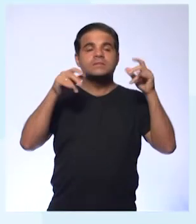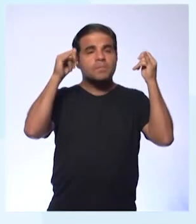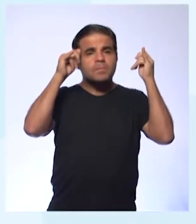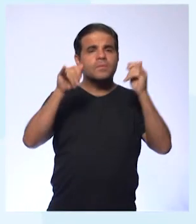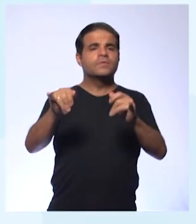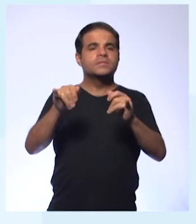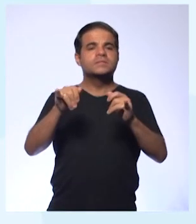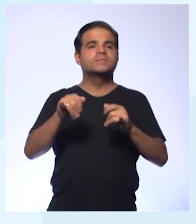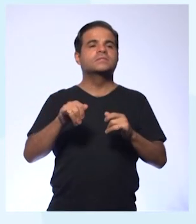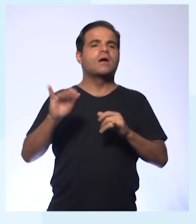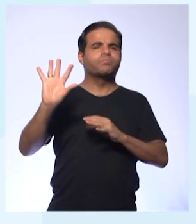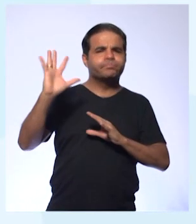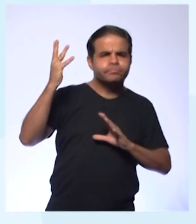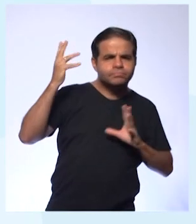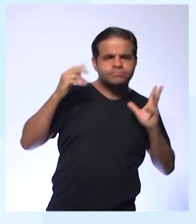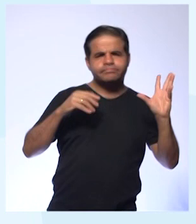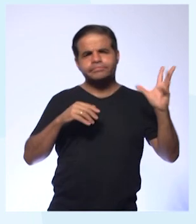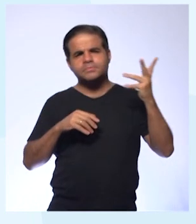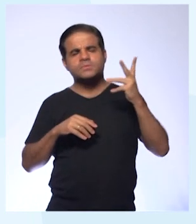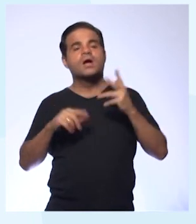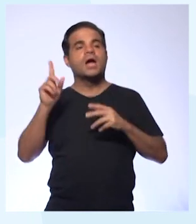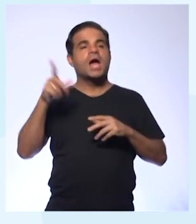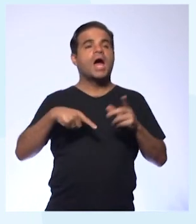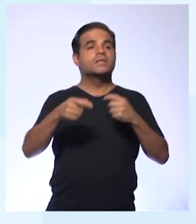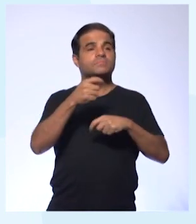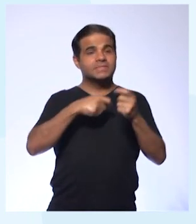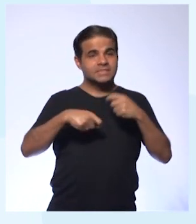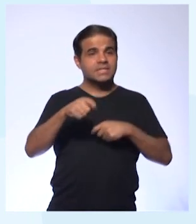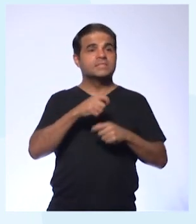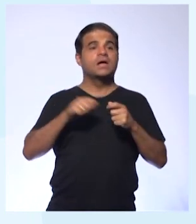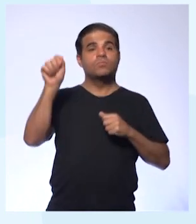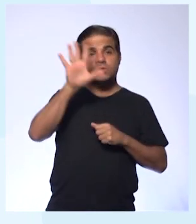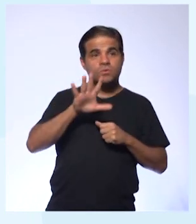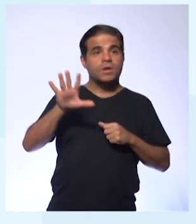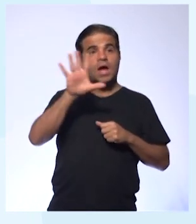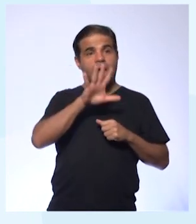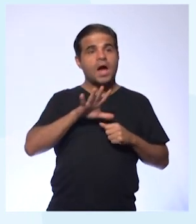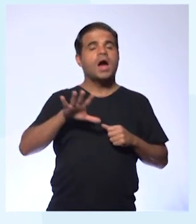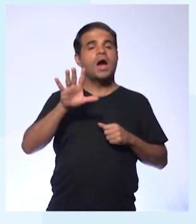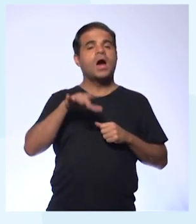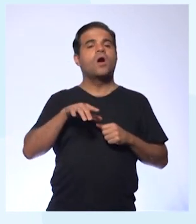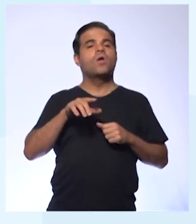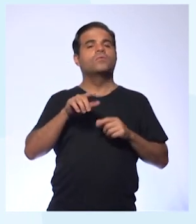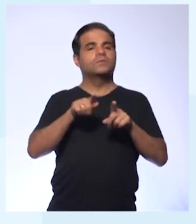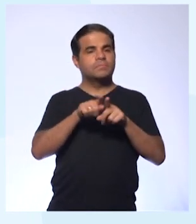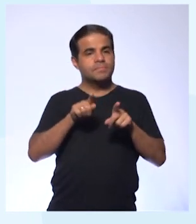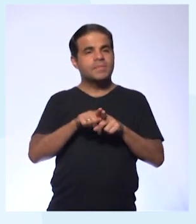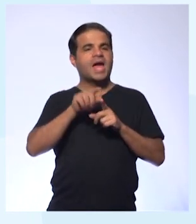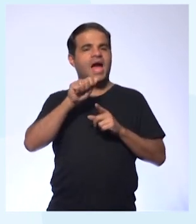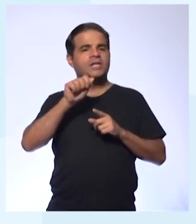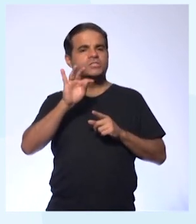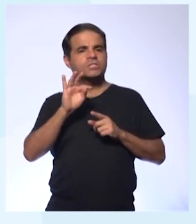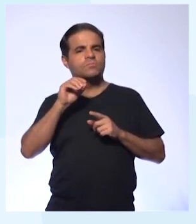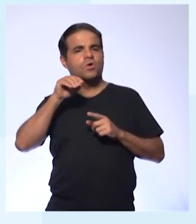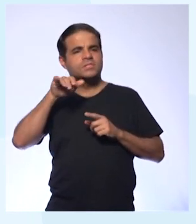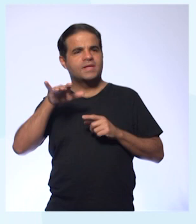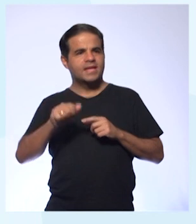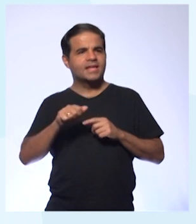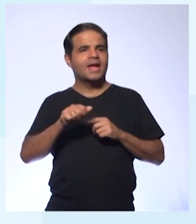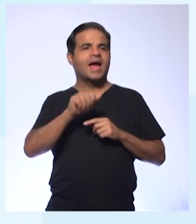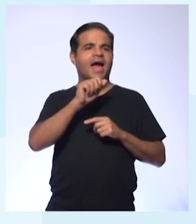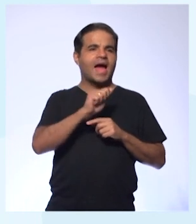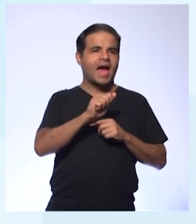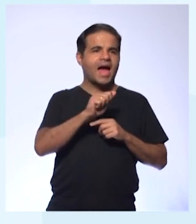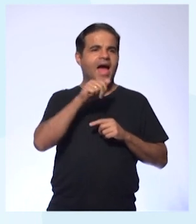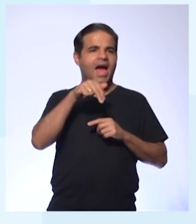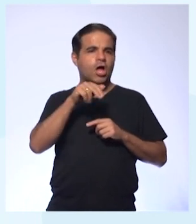prevenção a desastres naturais. Então, é a Administração Nacional Oceânica e atmosférica, né, que é até a sigla NOAA, como